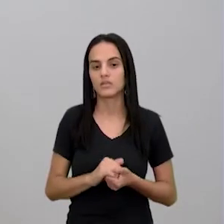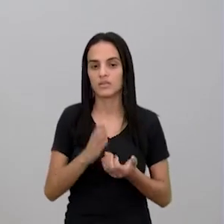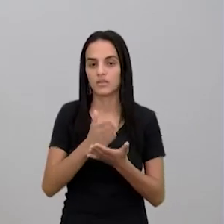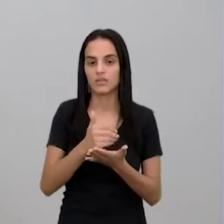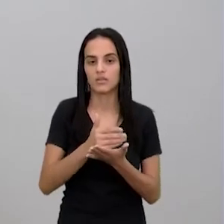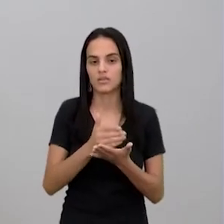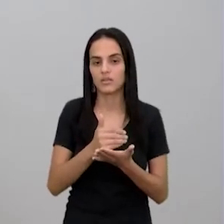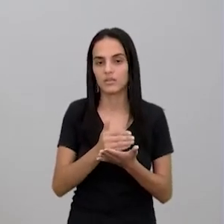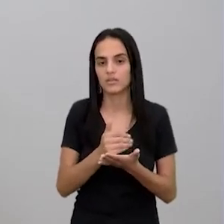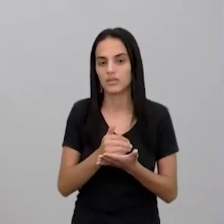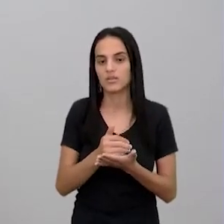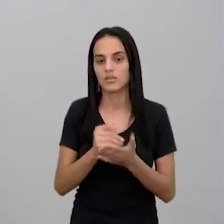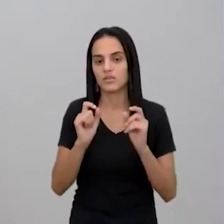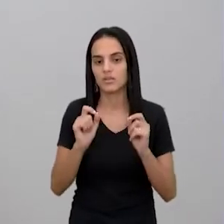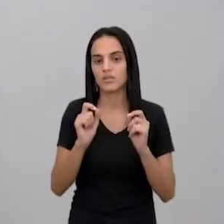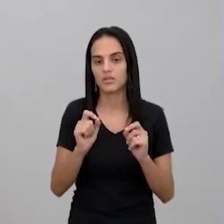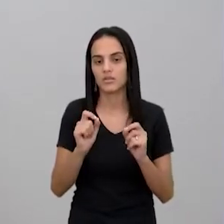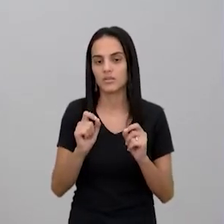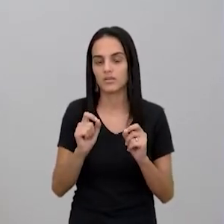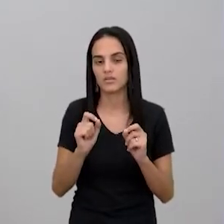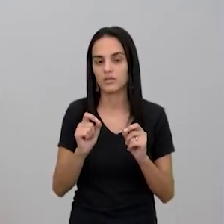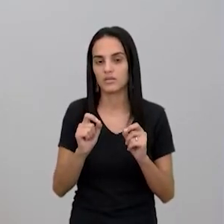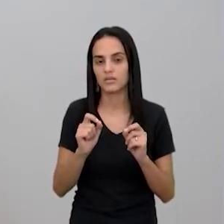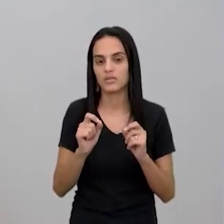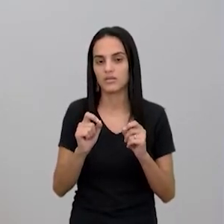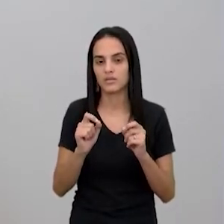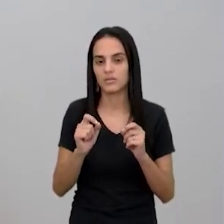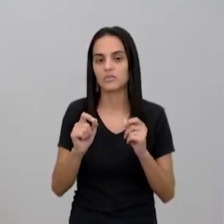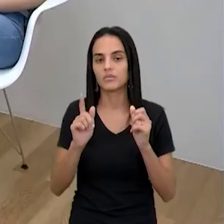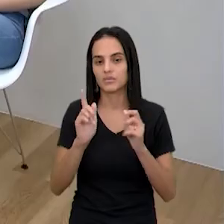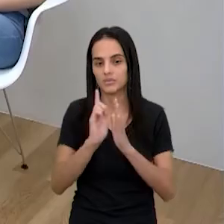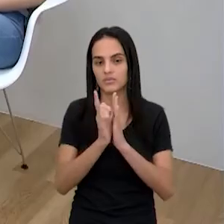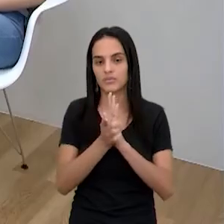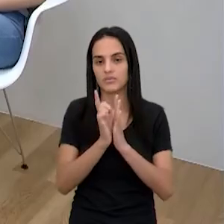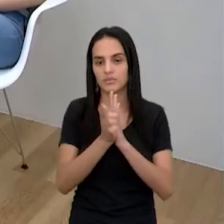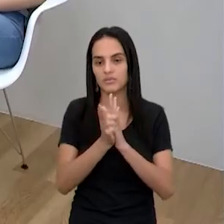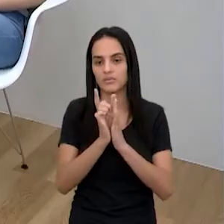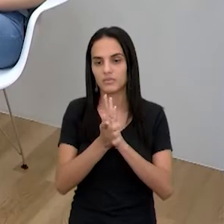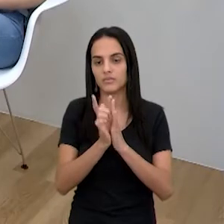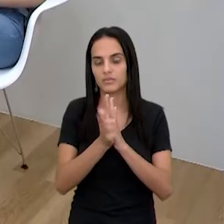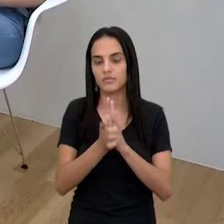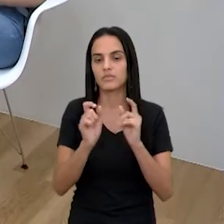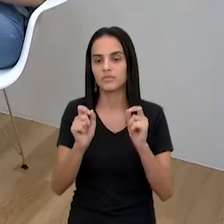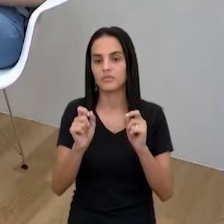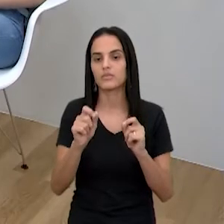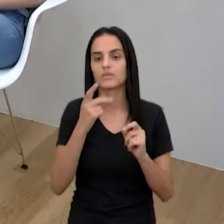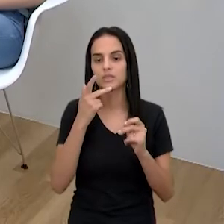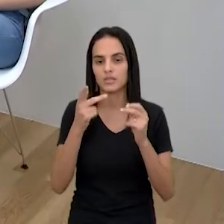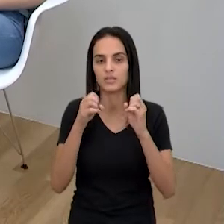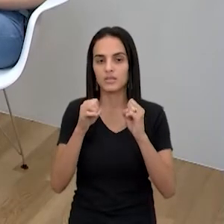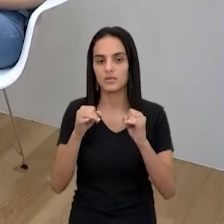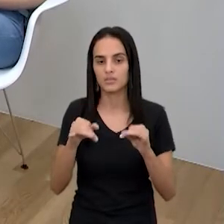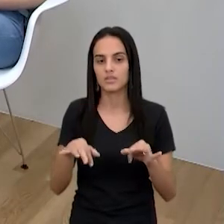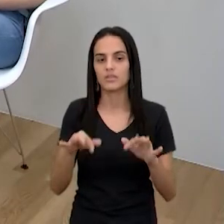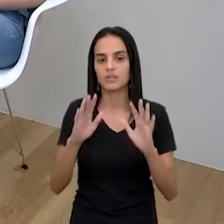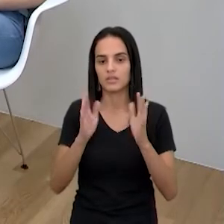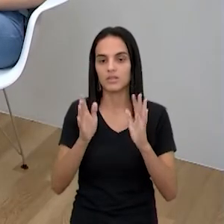tecnologias fundamentais na conservação dos alimentos. Porque a gente está falando de uma época que não tem freezer, geladeira, não